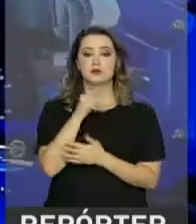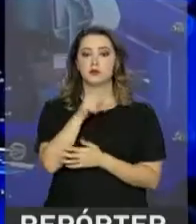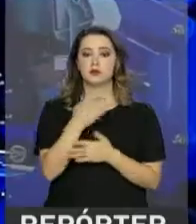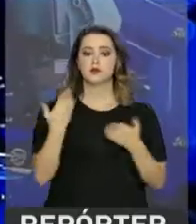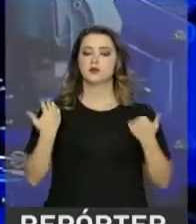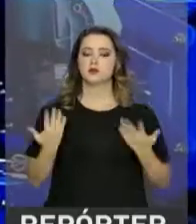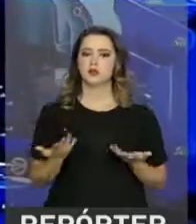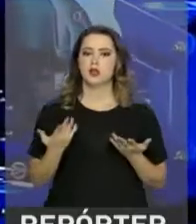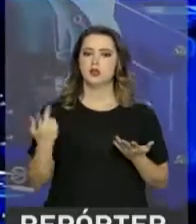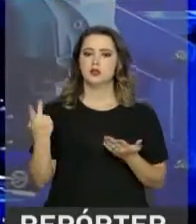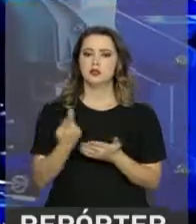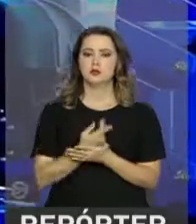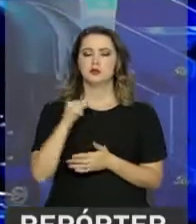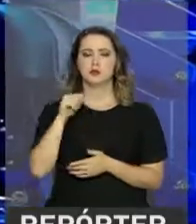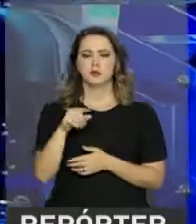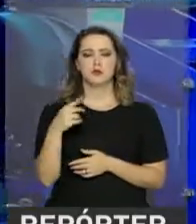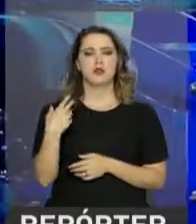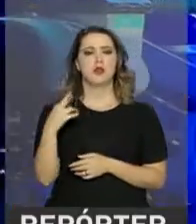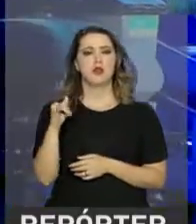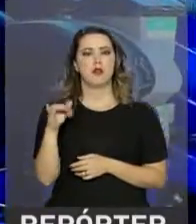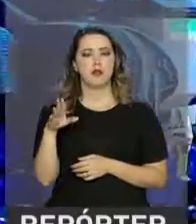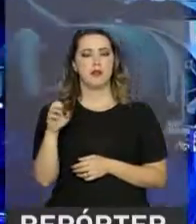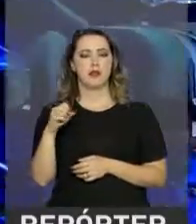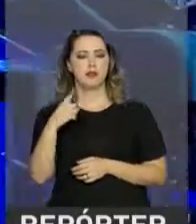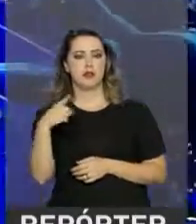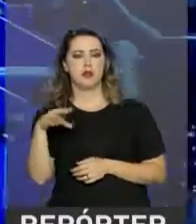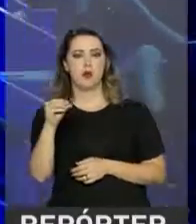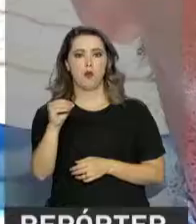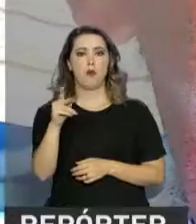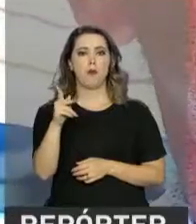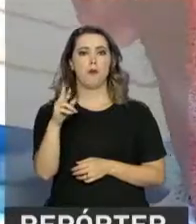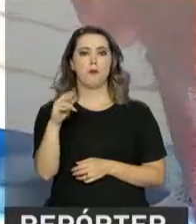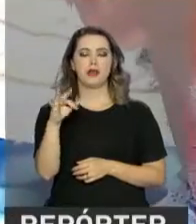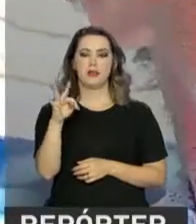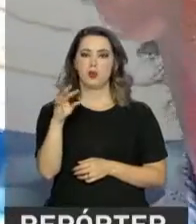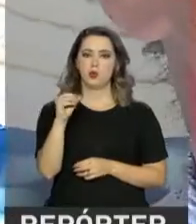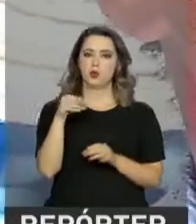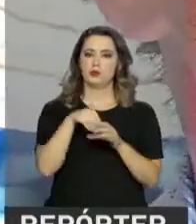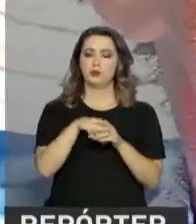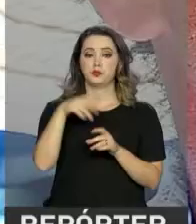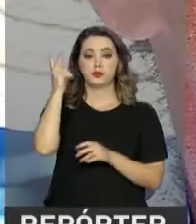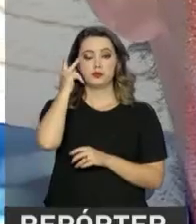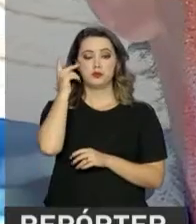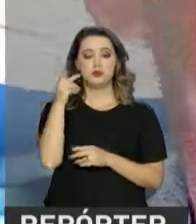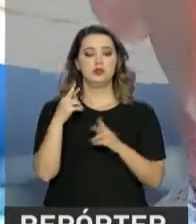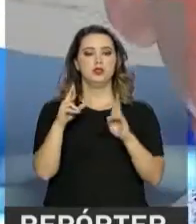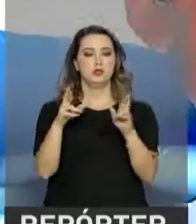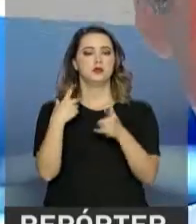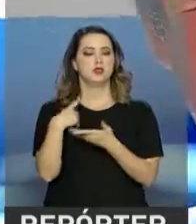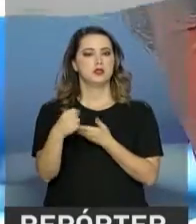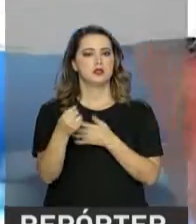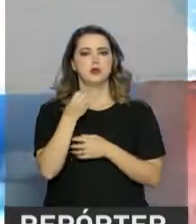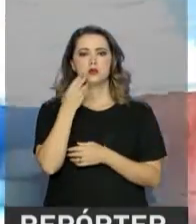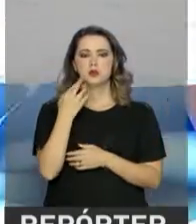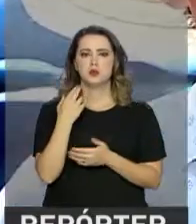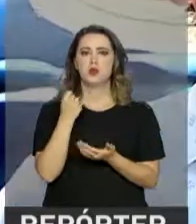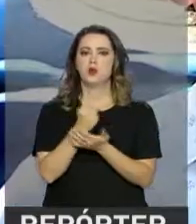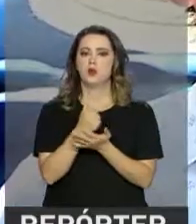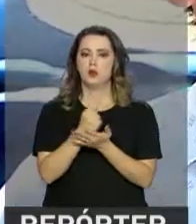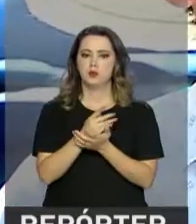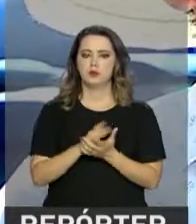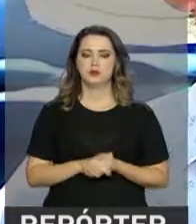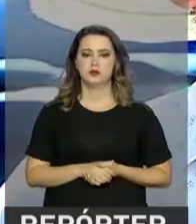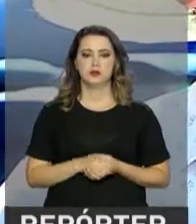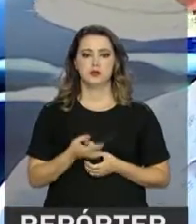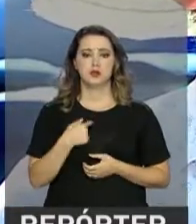AgriShow, que está sendo realizada em Ribeirão Preto, interior de São Paulo. José espera sair daqui com um bom negócio. Eu